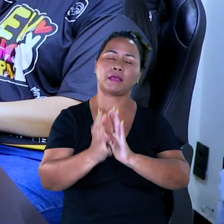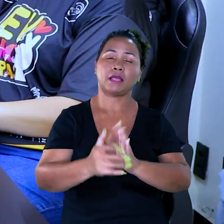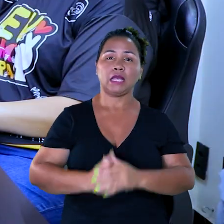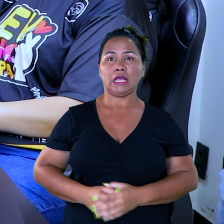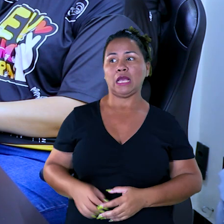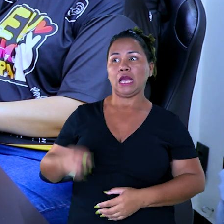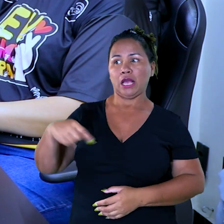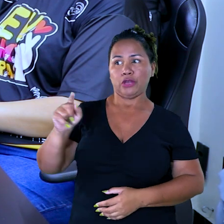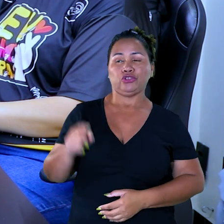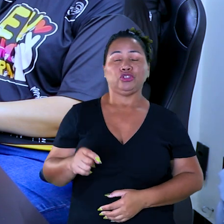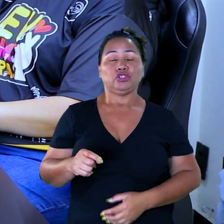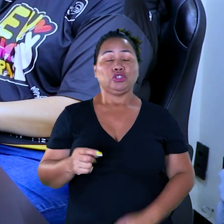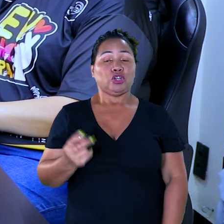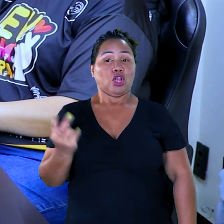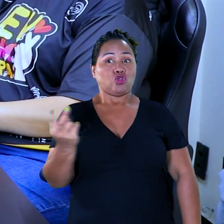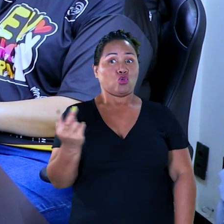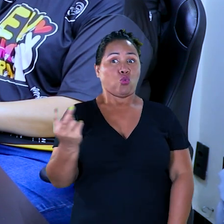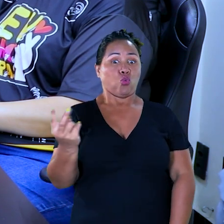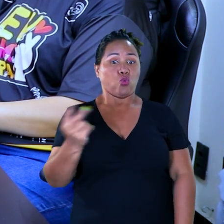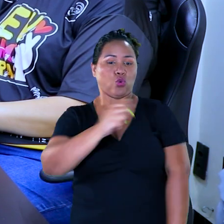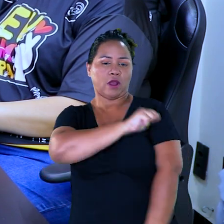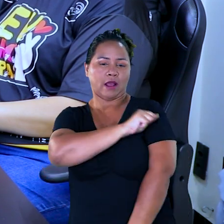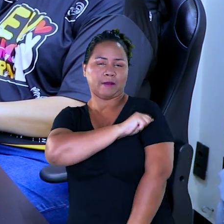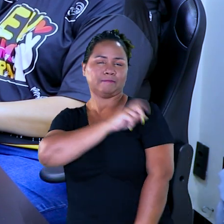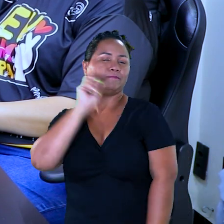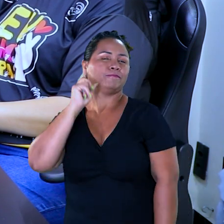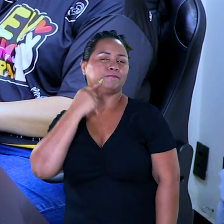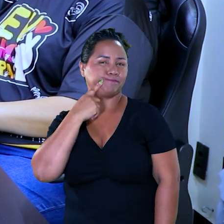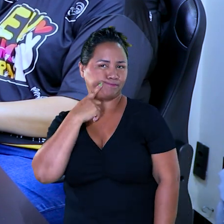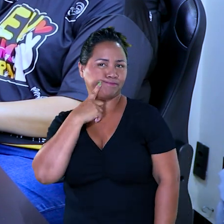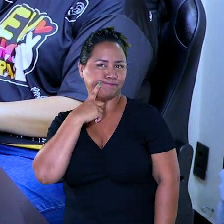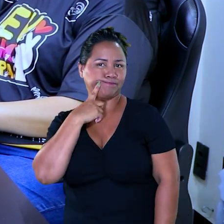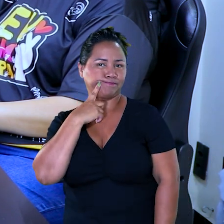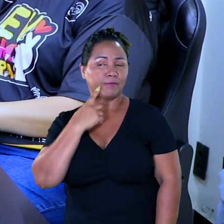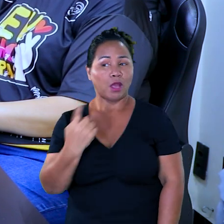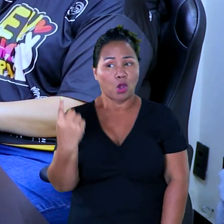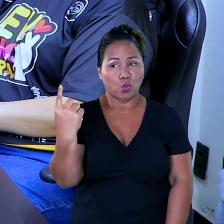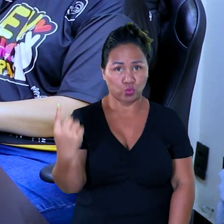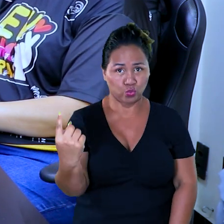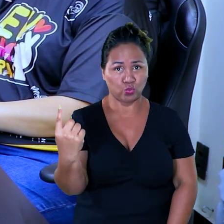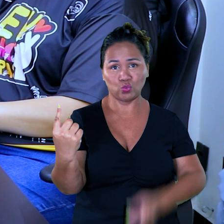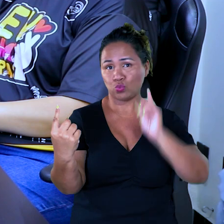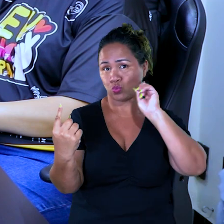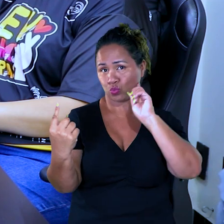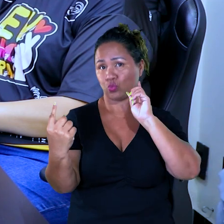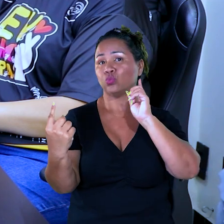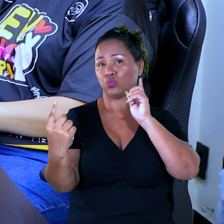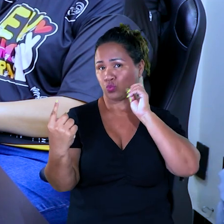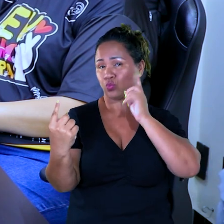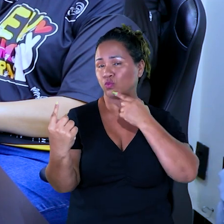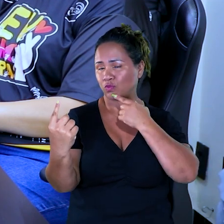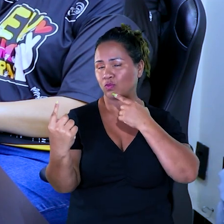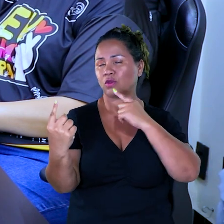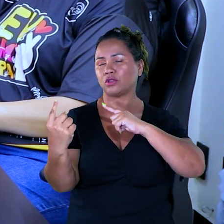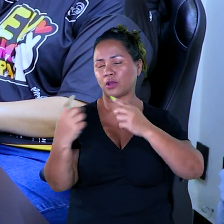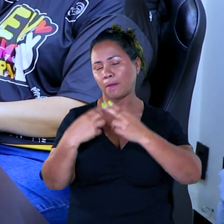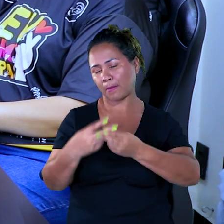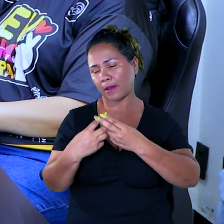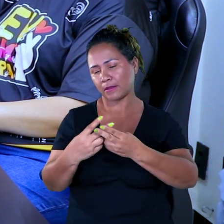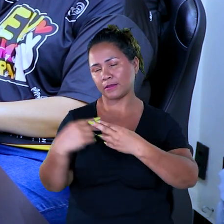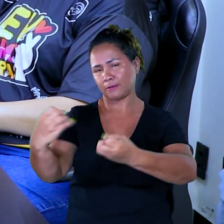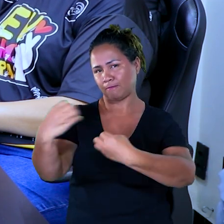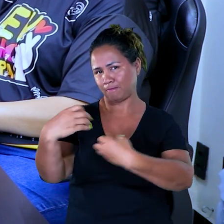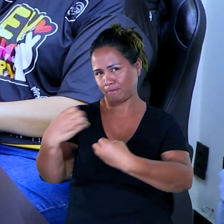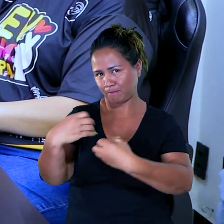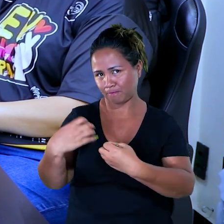os sinais e tal, e outro que não, já, tipo assim, não queria me ensinar. E aí eu fui interpretar uma prova, e